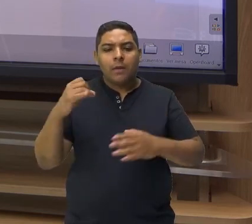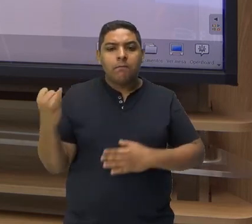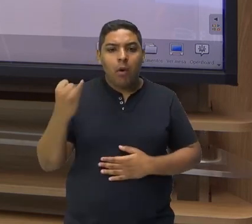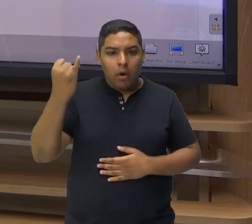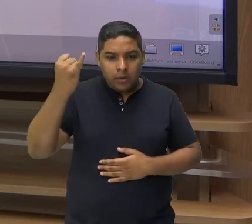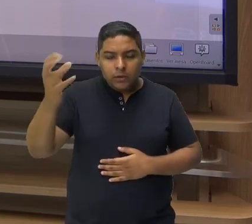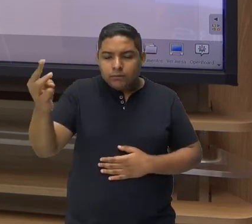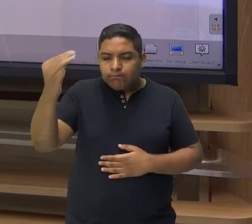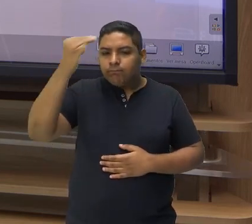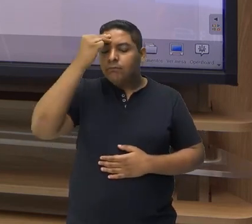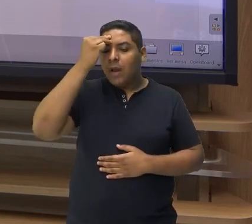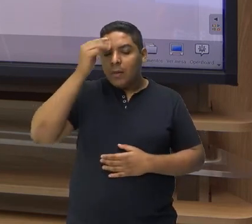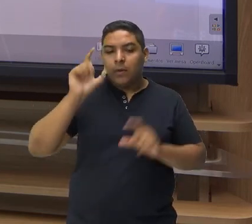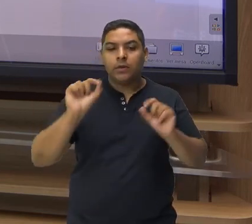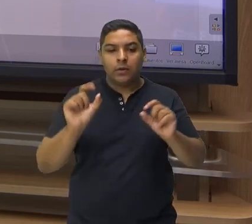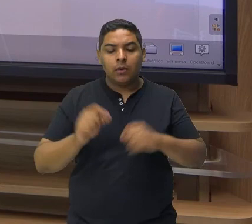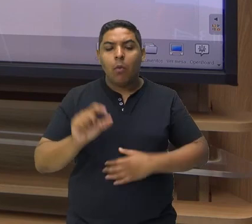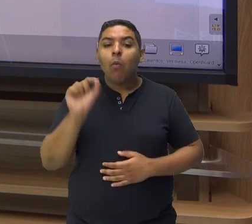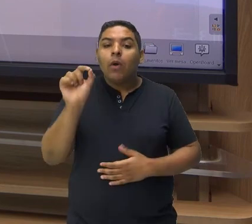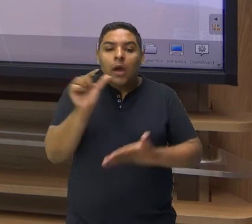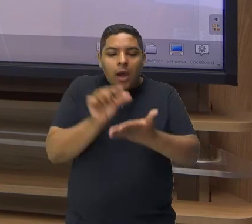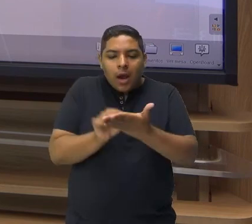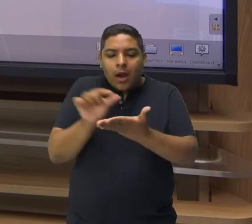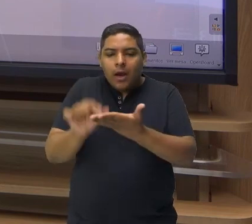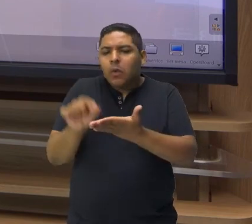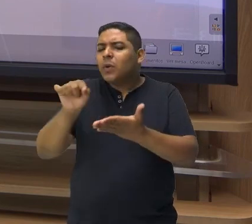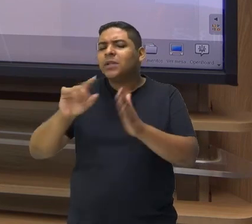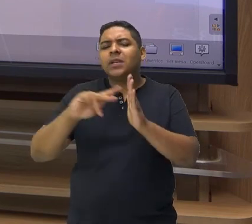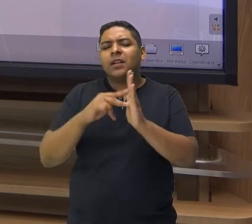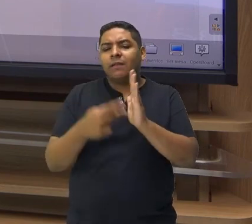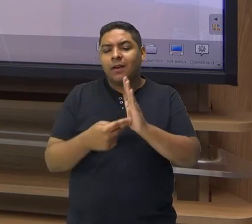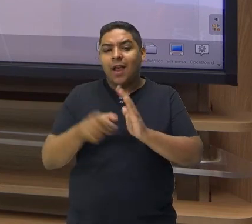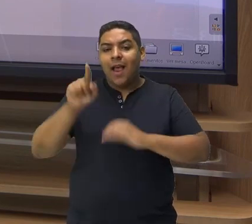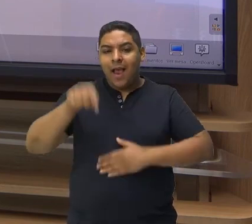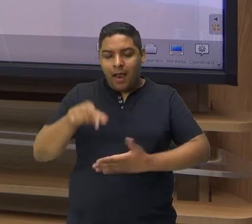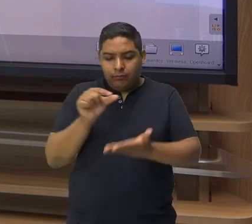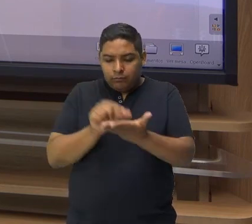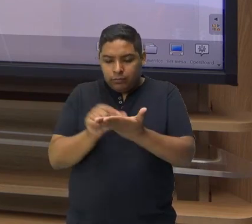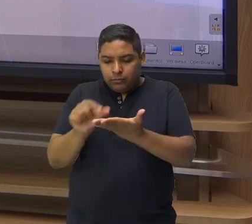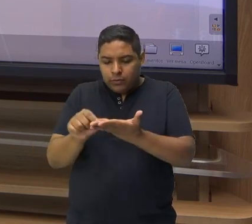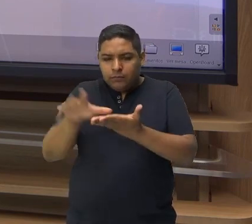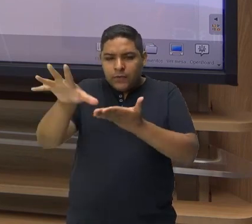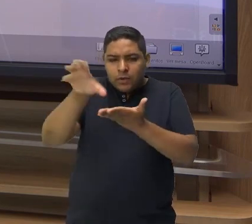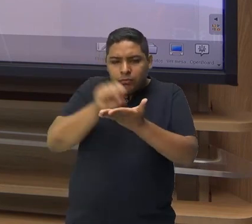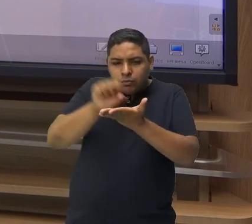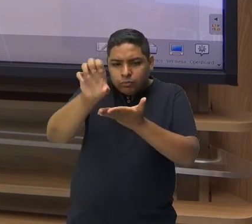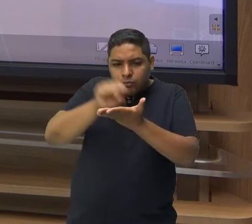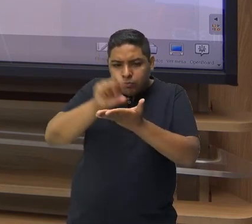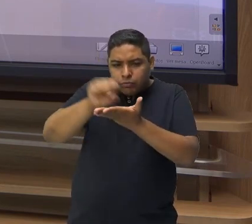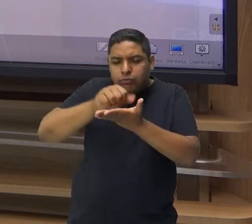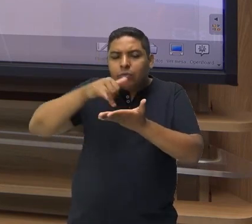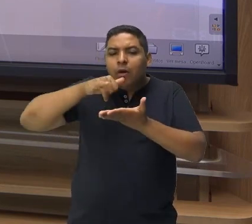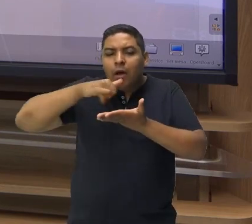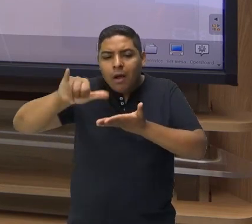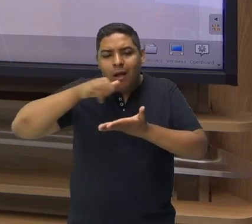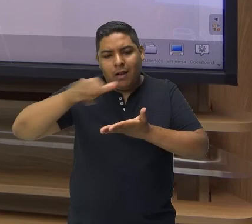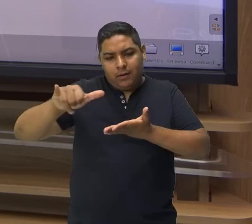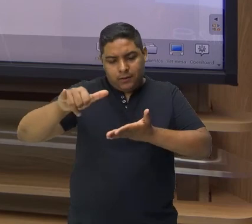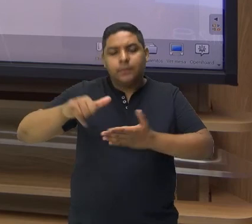para vocês? O que é um capacitor? Capacitor é um dispositivo que armazena cargas elétricas,